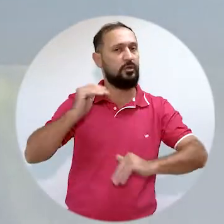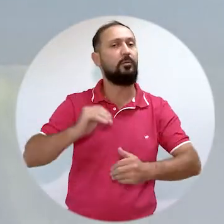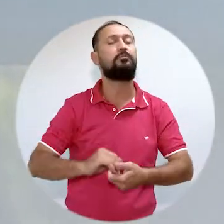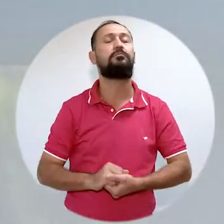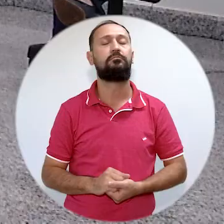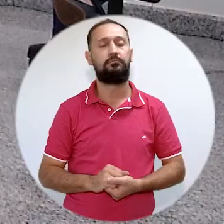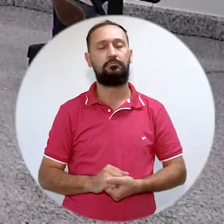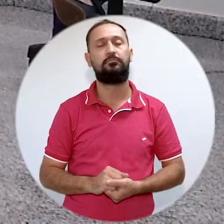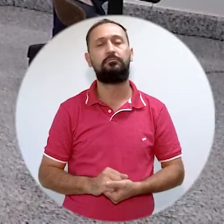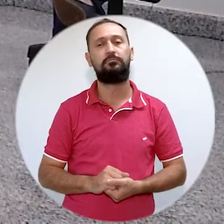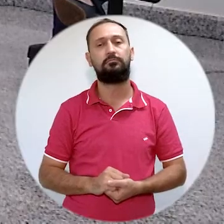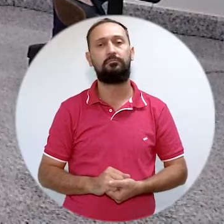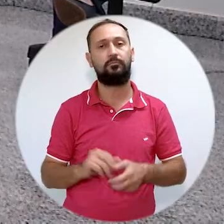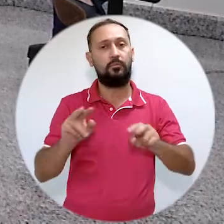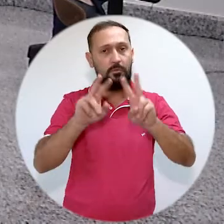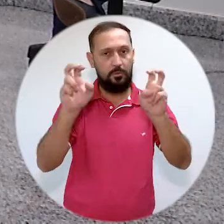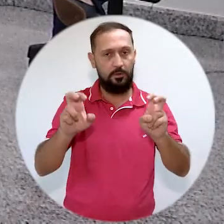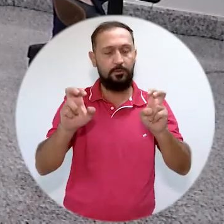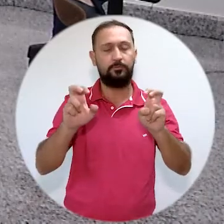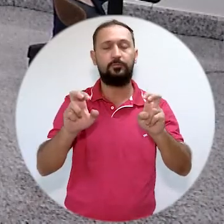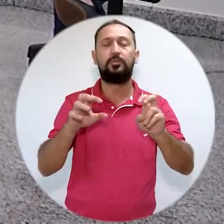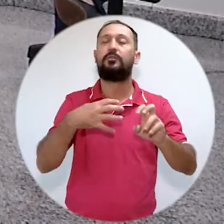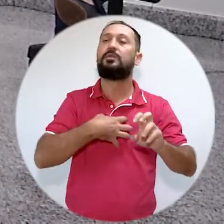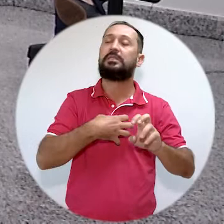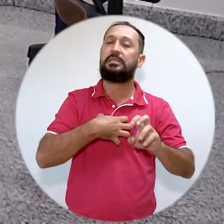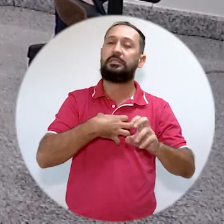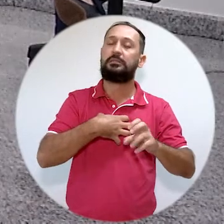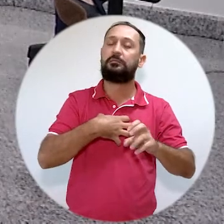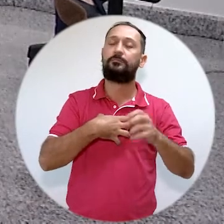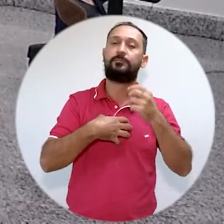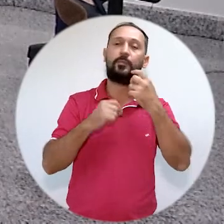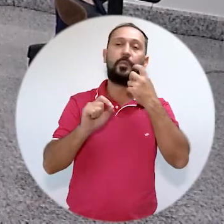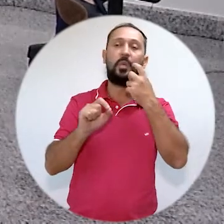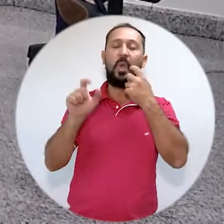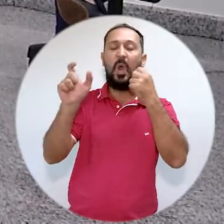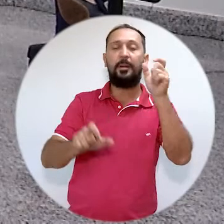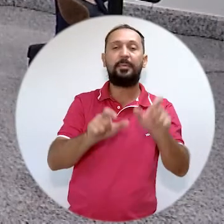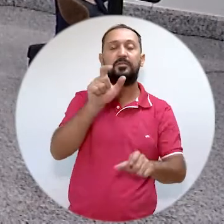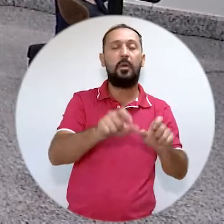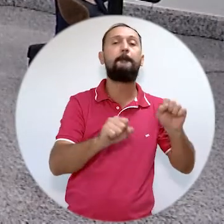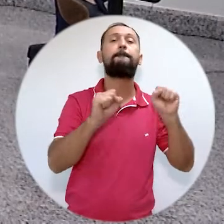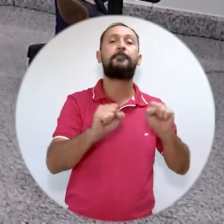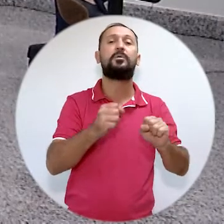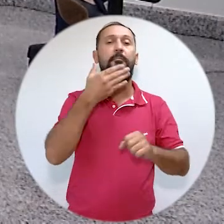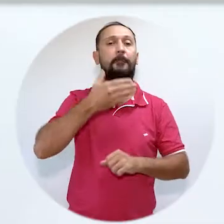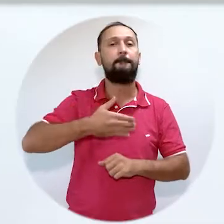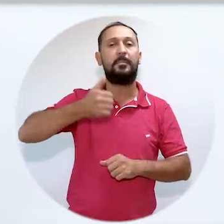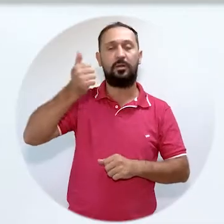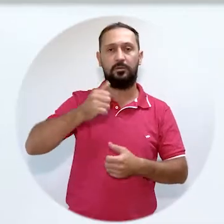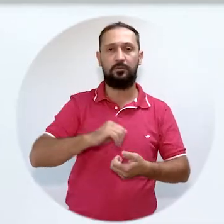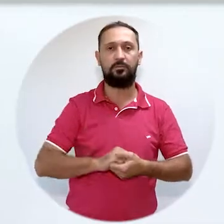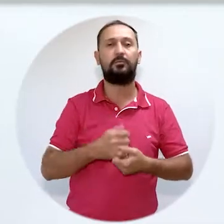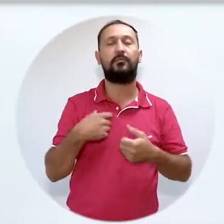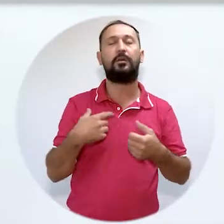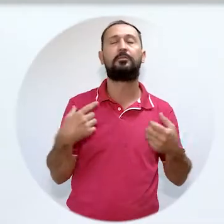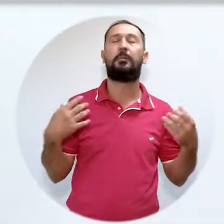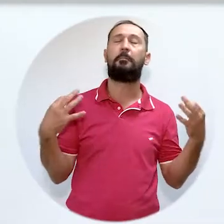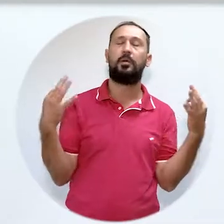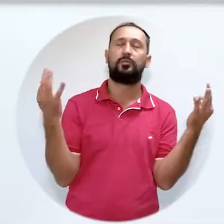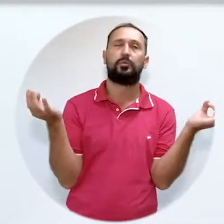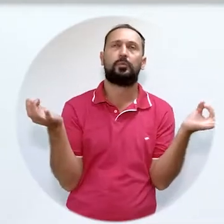um profissional. Agora, você falou sobre os sintomas, ok. E o que a pessoa pode fazer para melhorar isso?